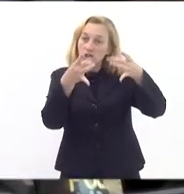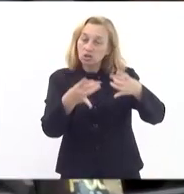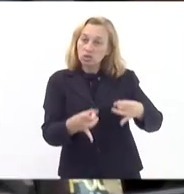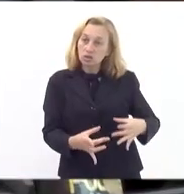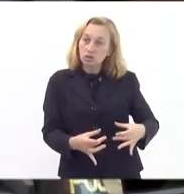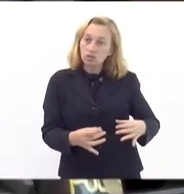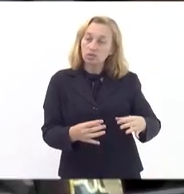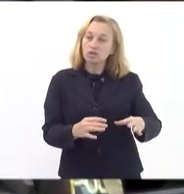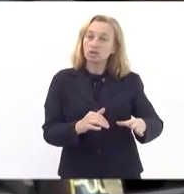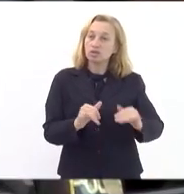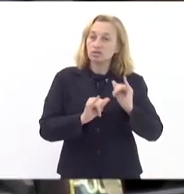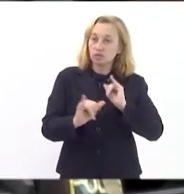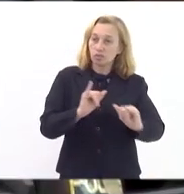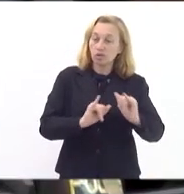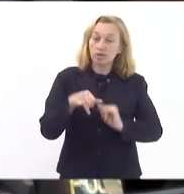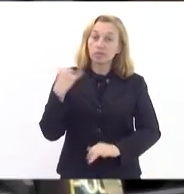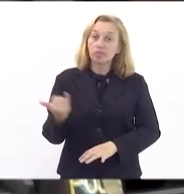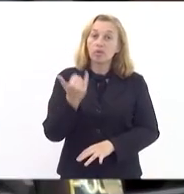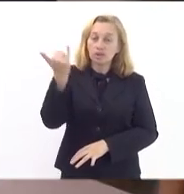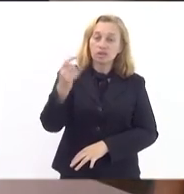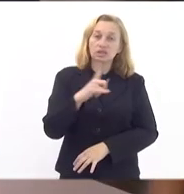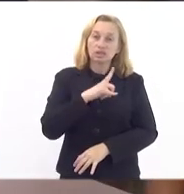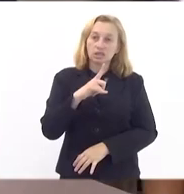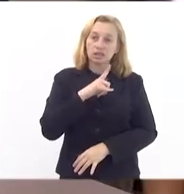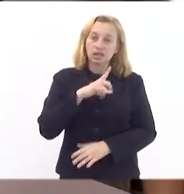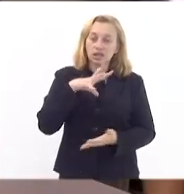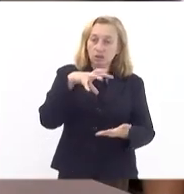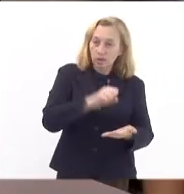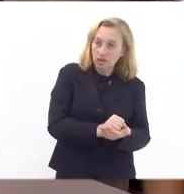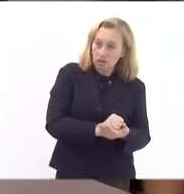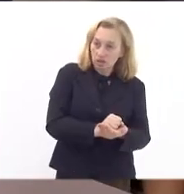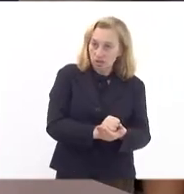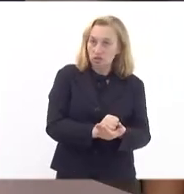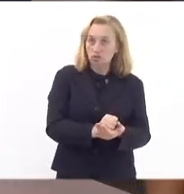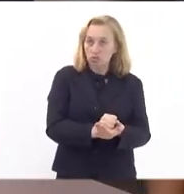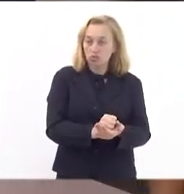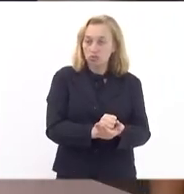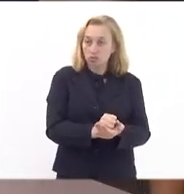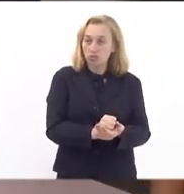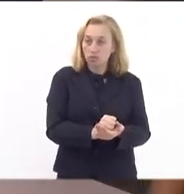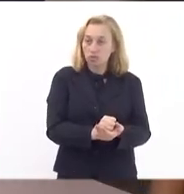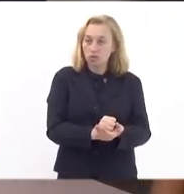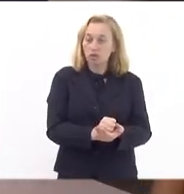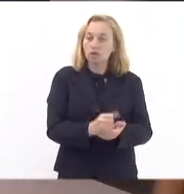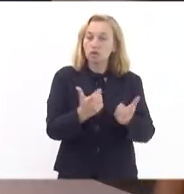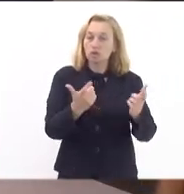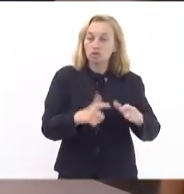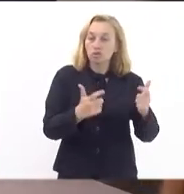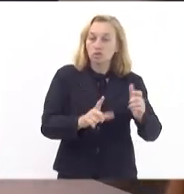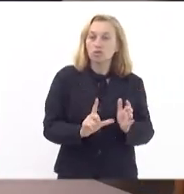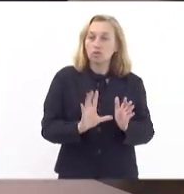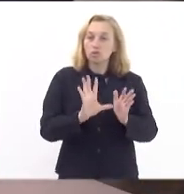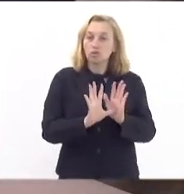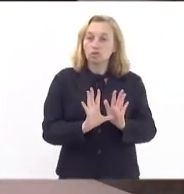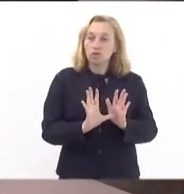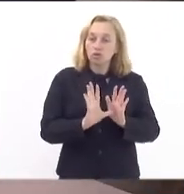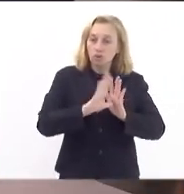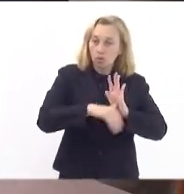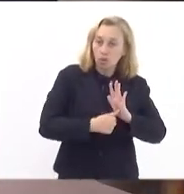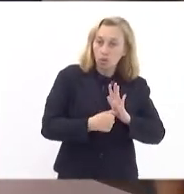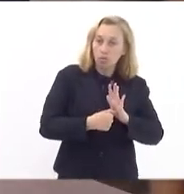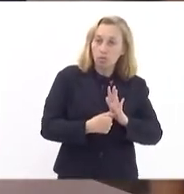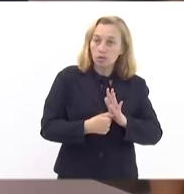importantíssimo que tem que tem a um registro ocorrência que tem informação de onde aconteceu o furto para os escaladores